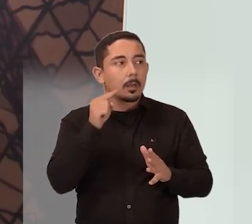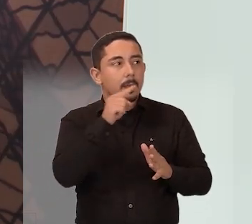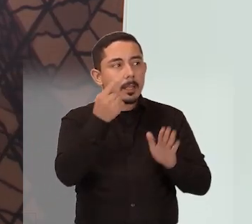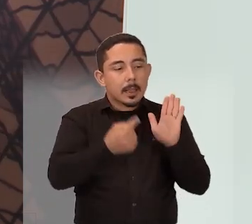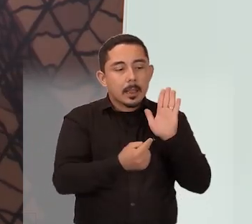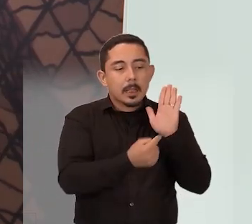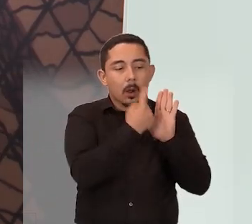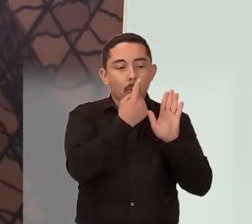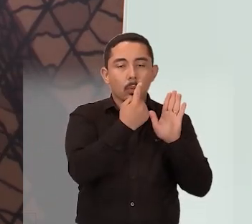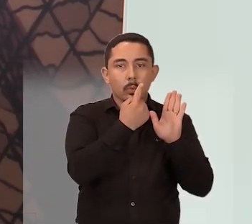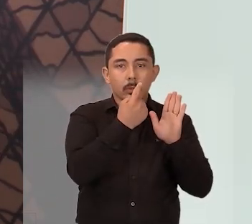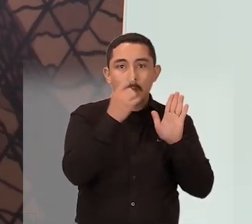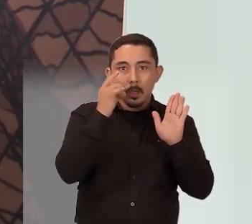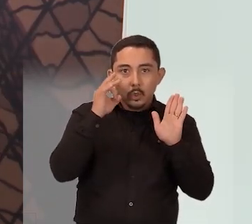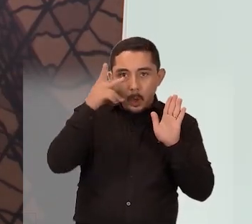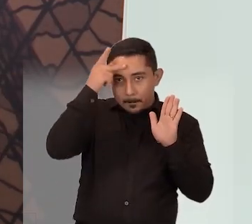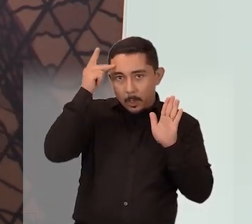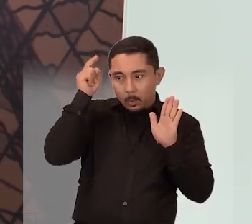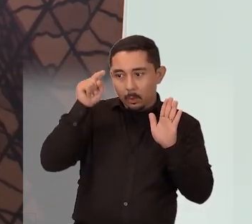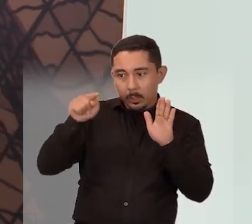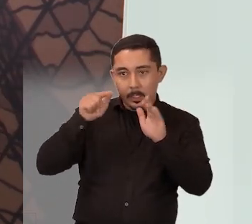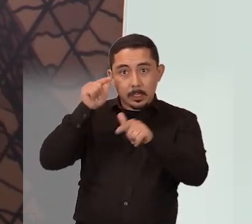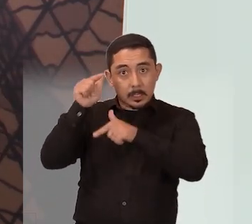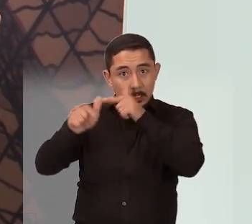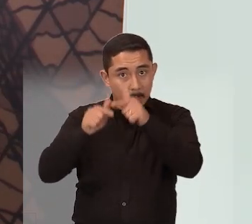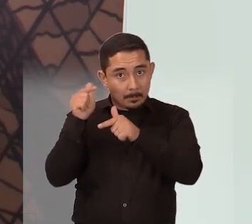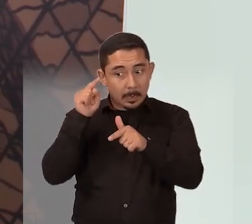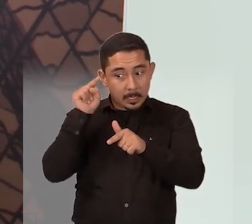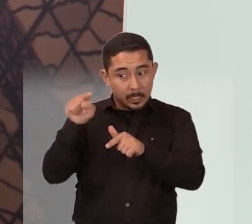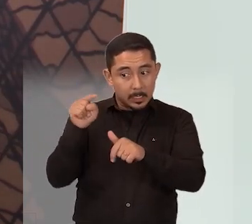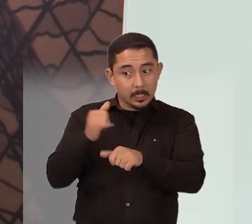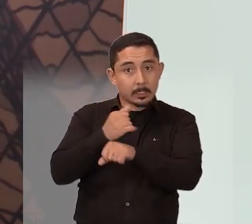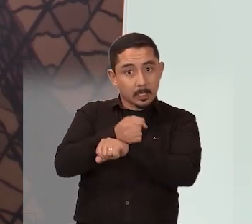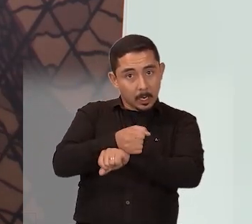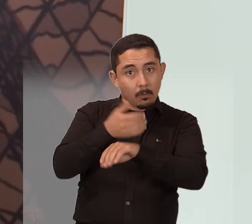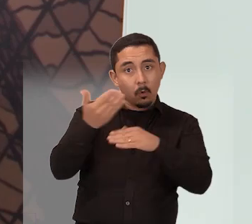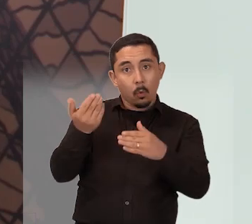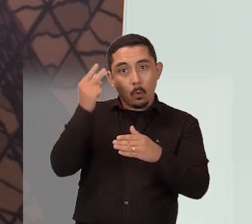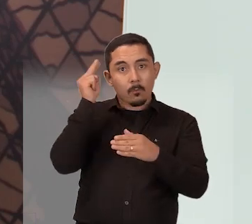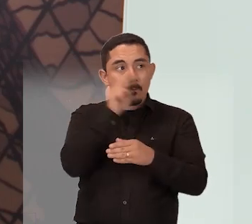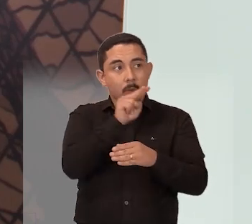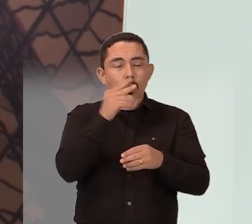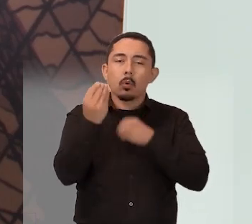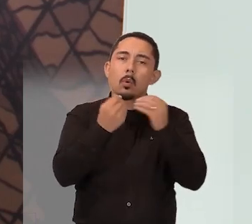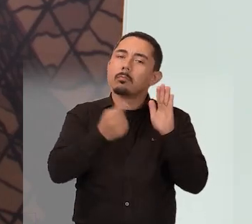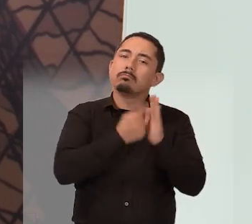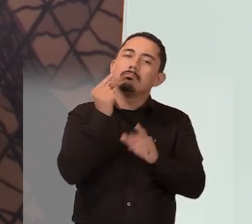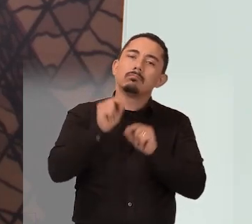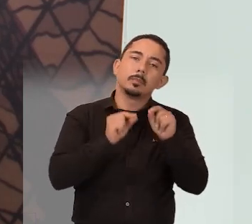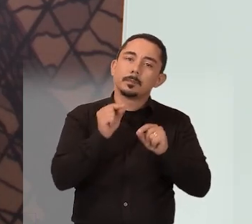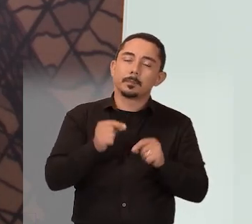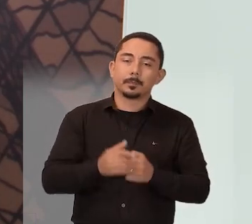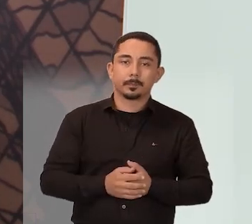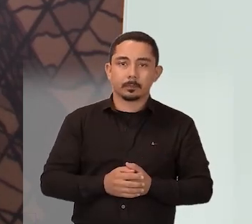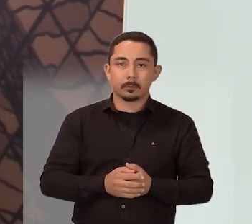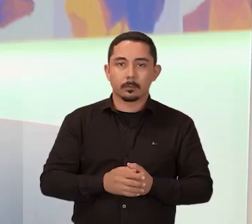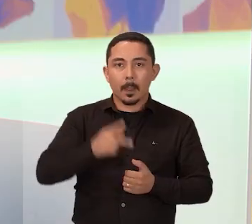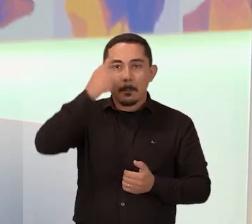ele. Quem faz essa denúncia? É só o trabalhador que está sendo submetido? Quem viu? Como fazer a